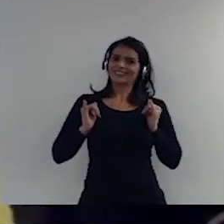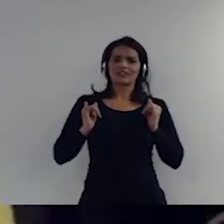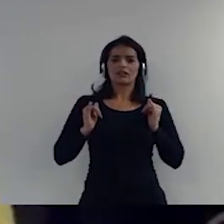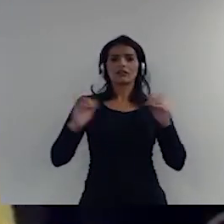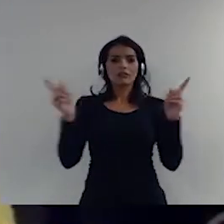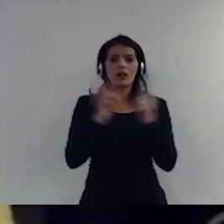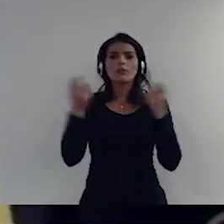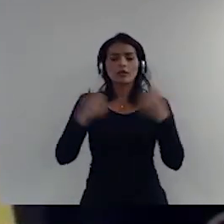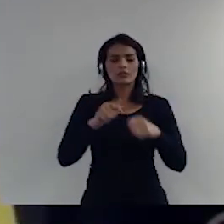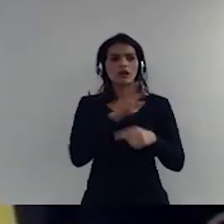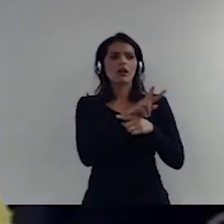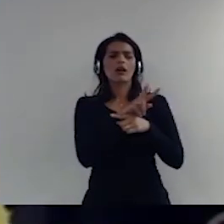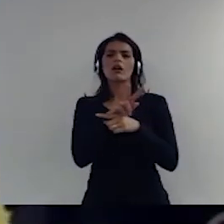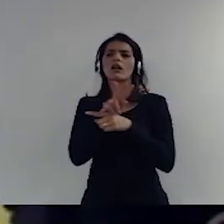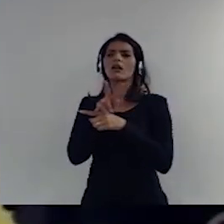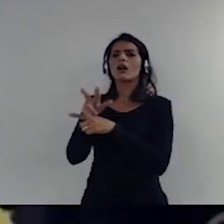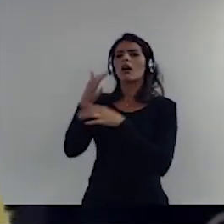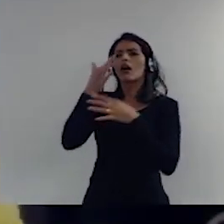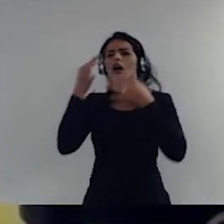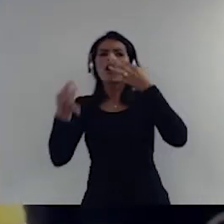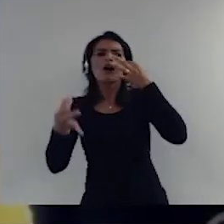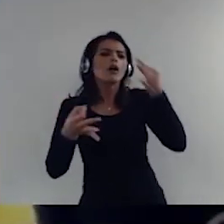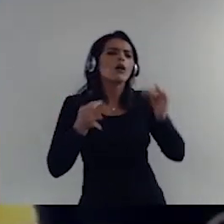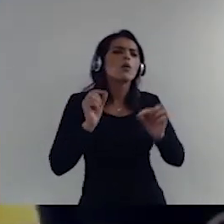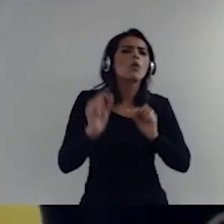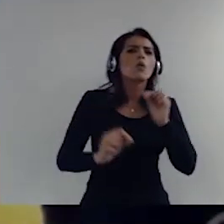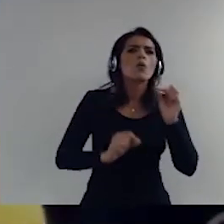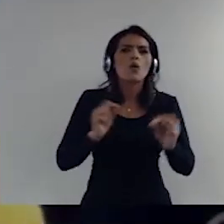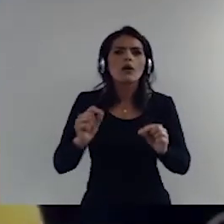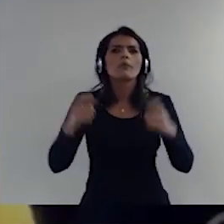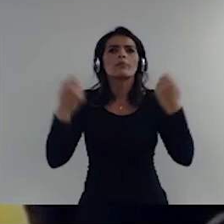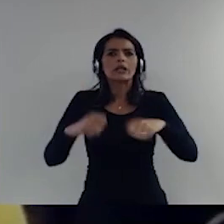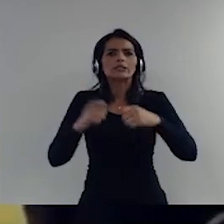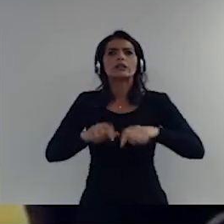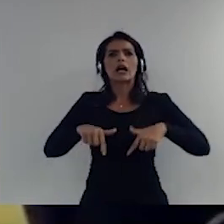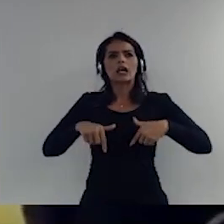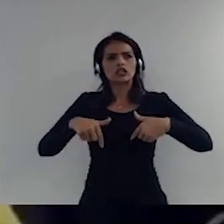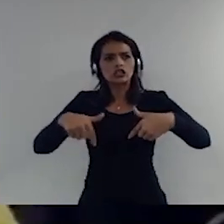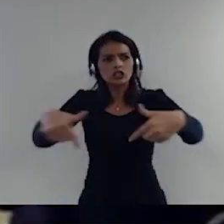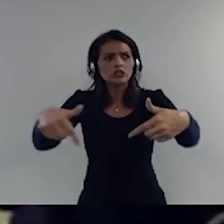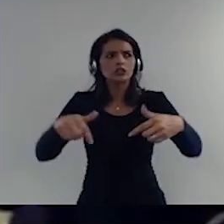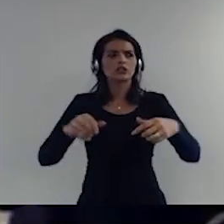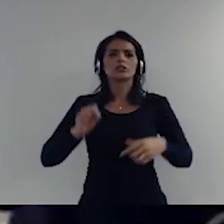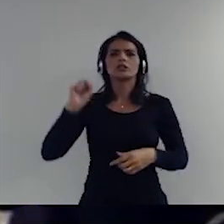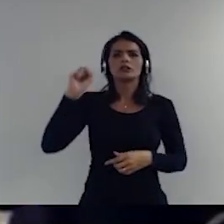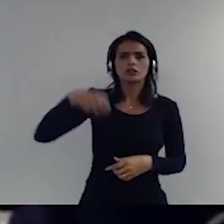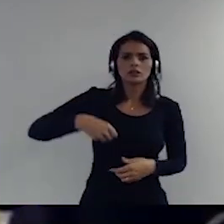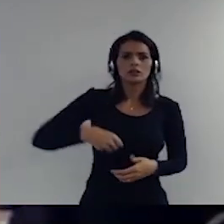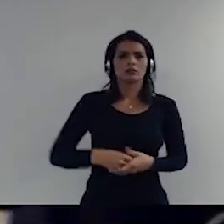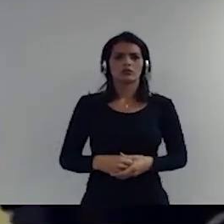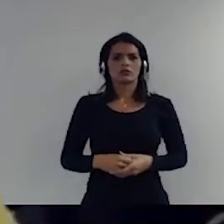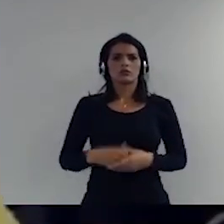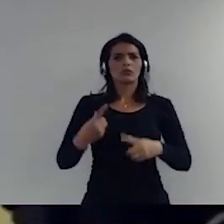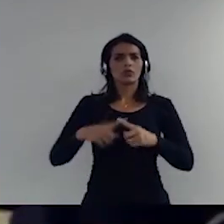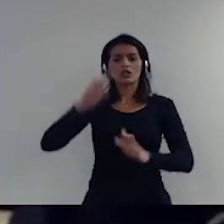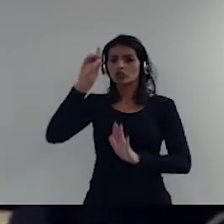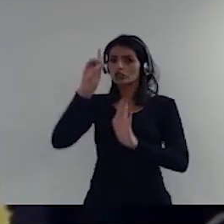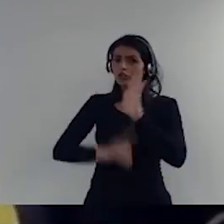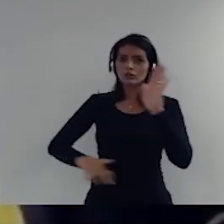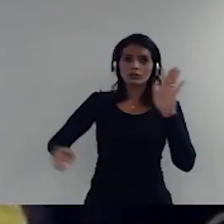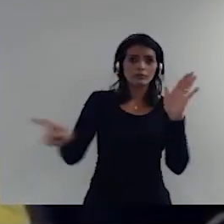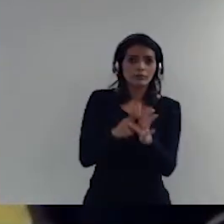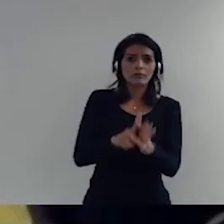sempre atento aos excessos, mas, assim, tem que agir, não pode deixar de vislumbrar o direito vivo, o